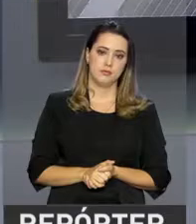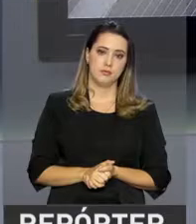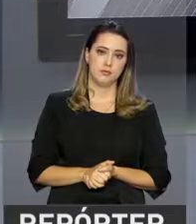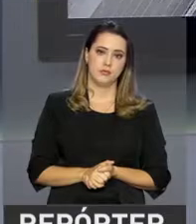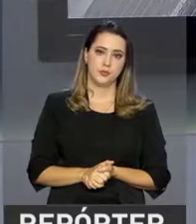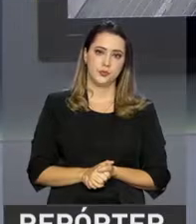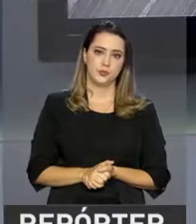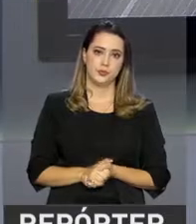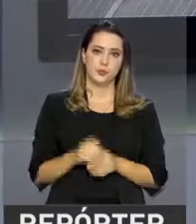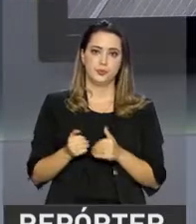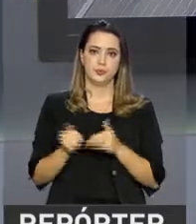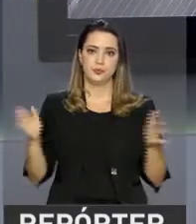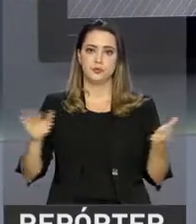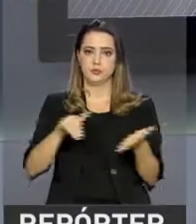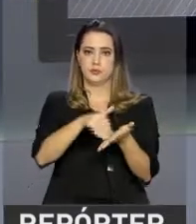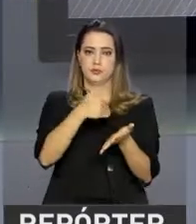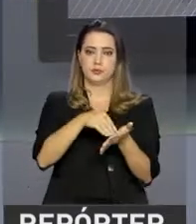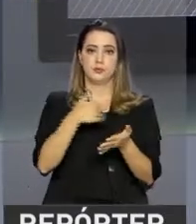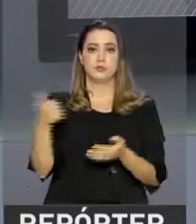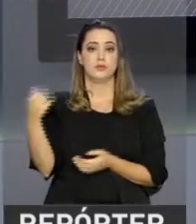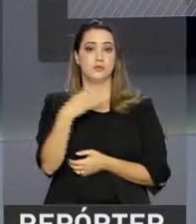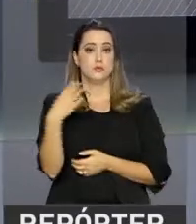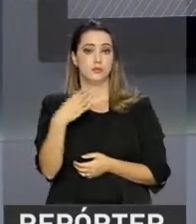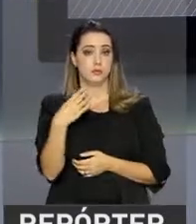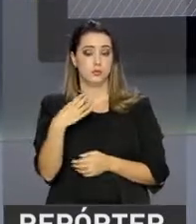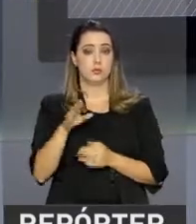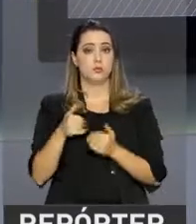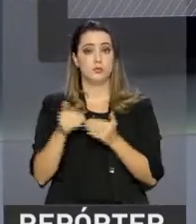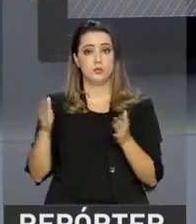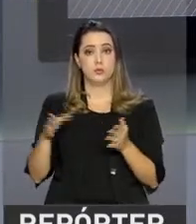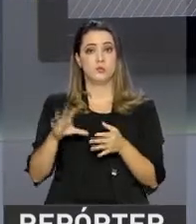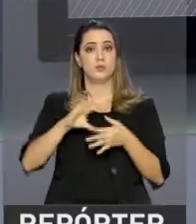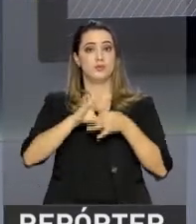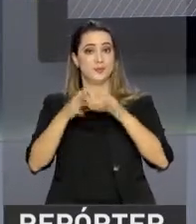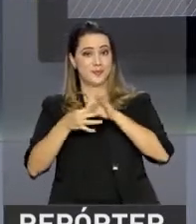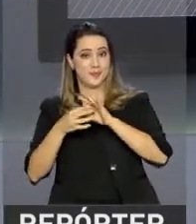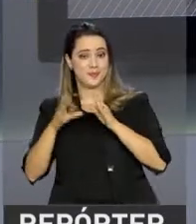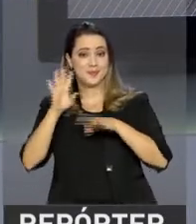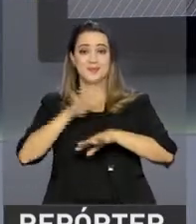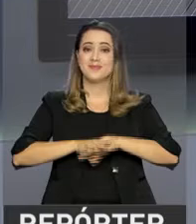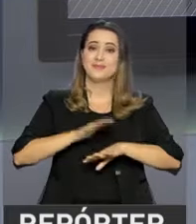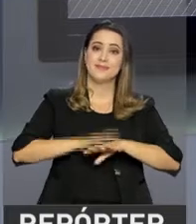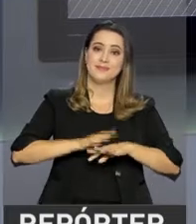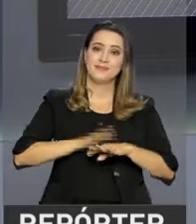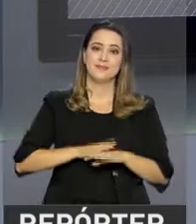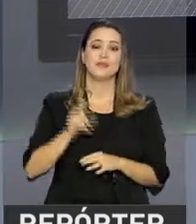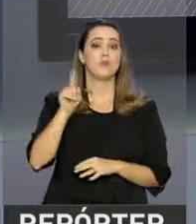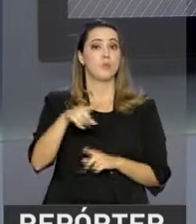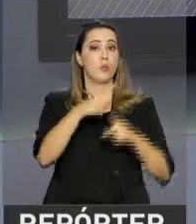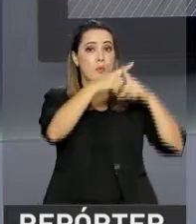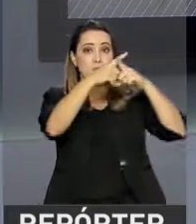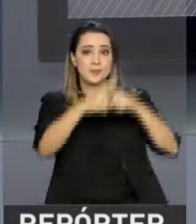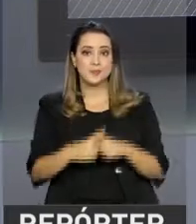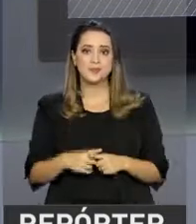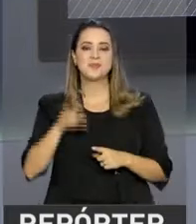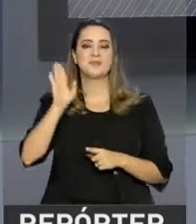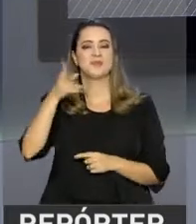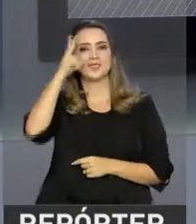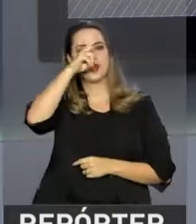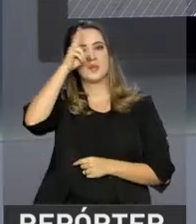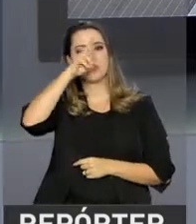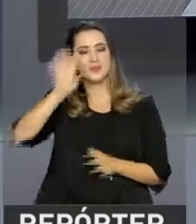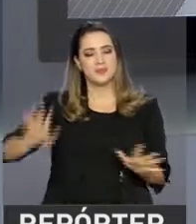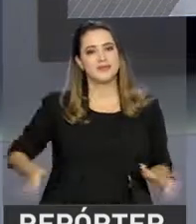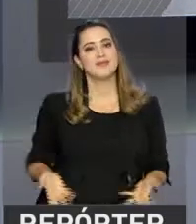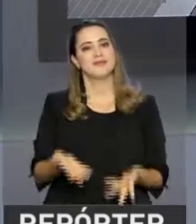estão abertas as inscrições para a 14ª edição da olimpíada brasileira de matemática uma competição que já faz